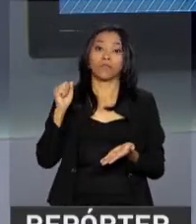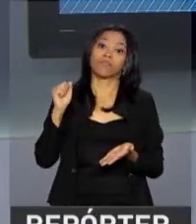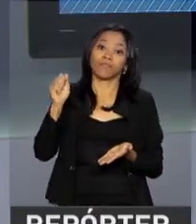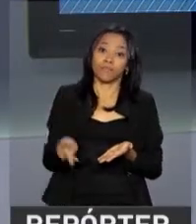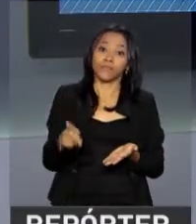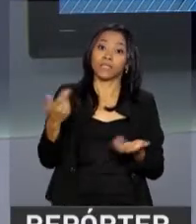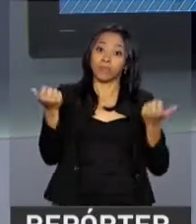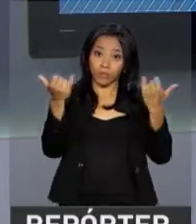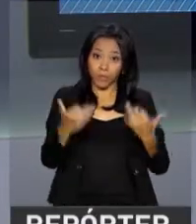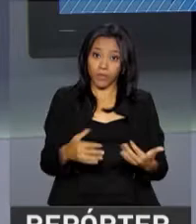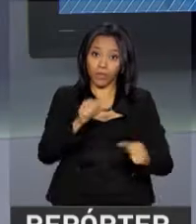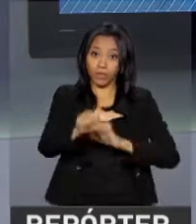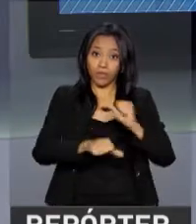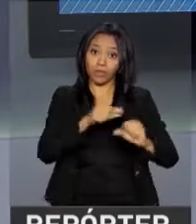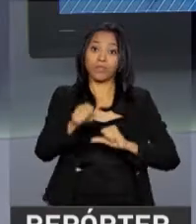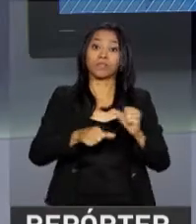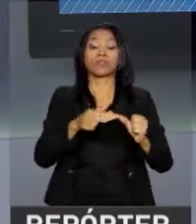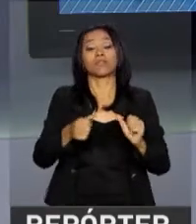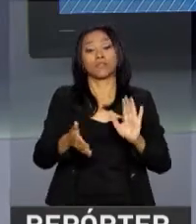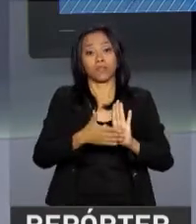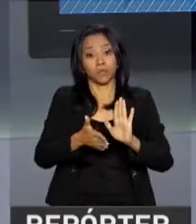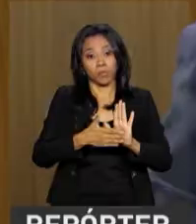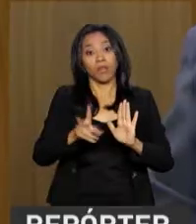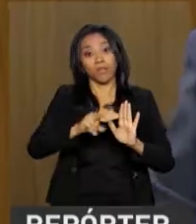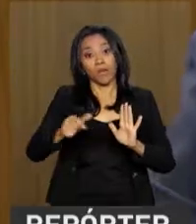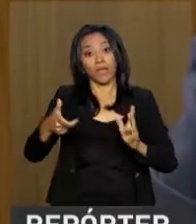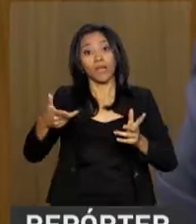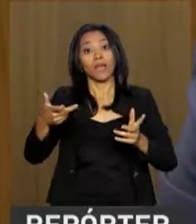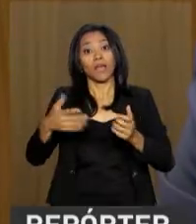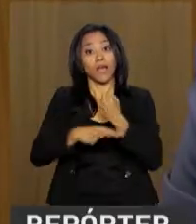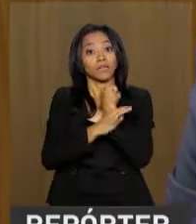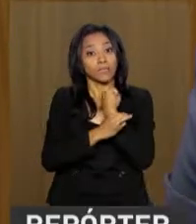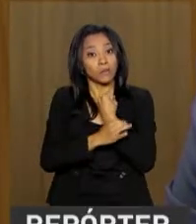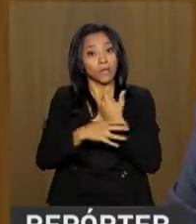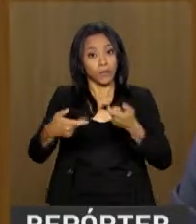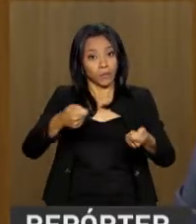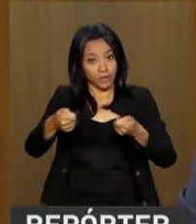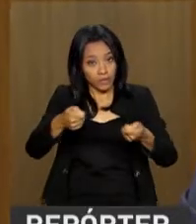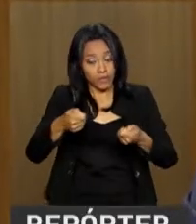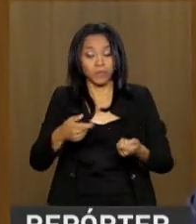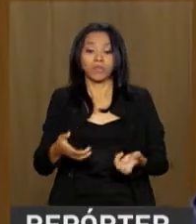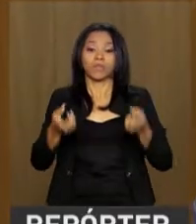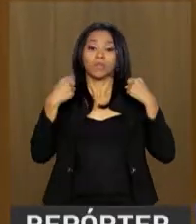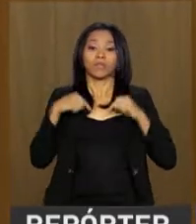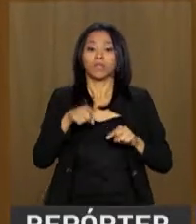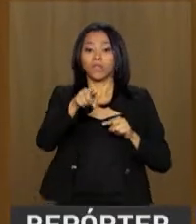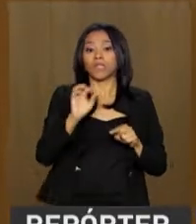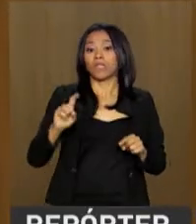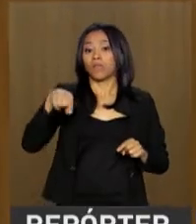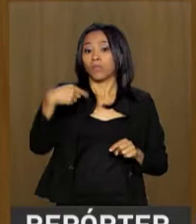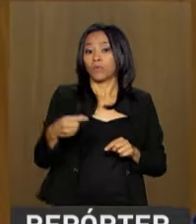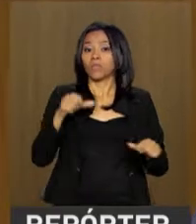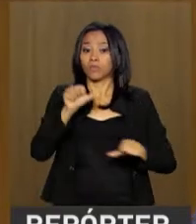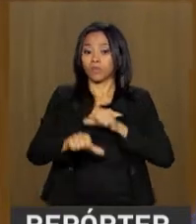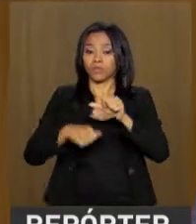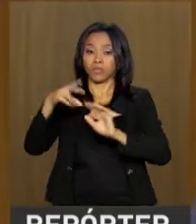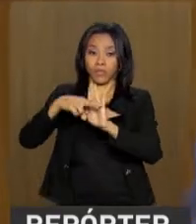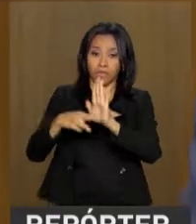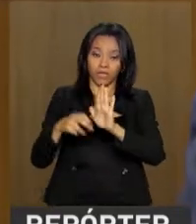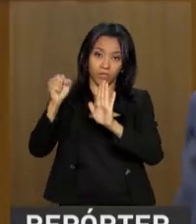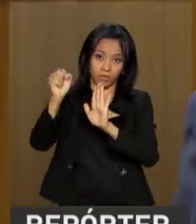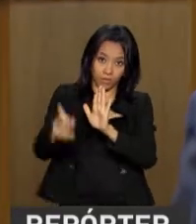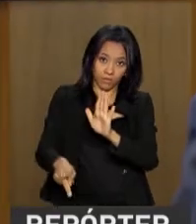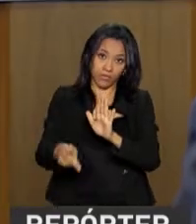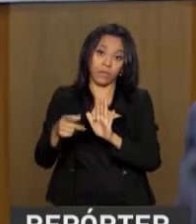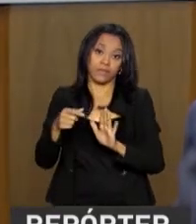permitir o equilíbrio das contas públicas depois dessa reforma da previdência não faz mais diferença se